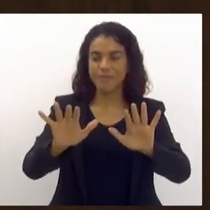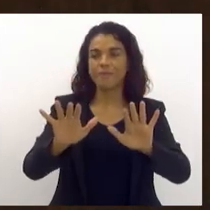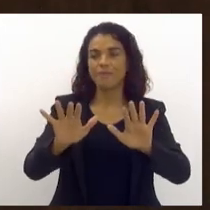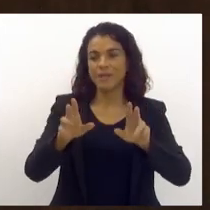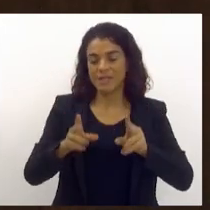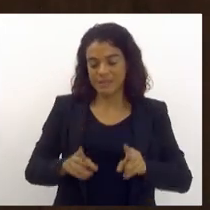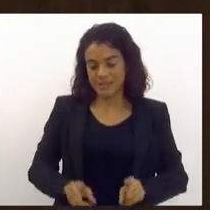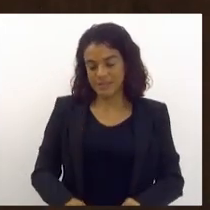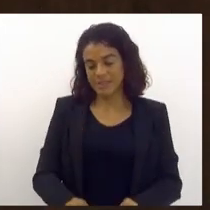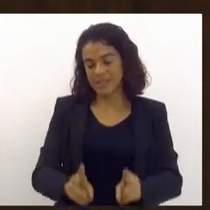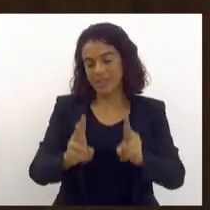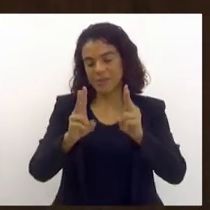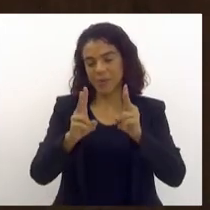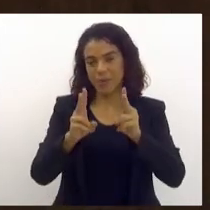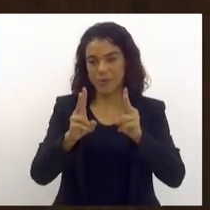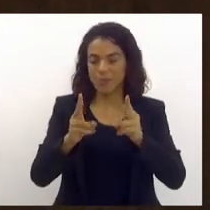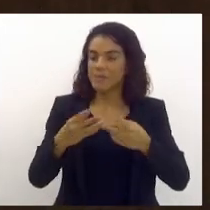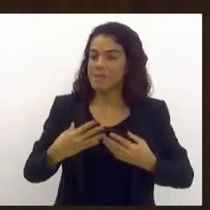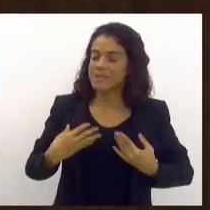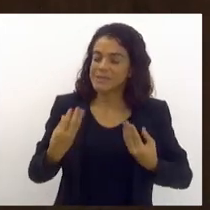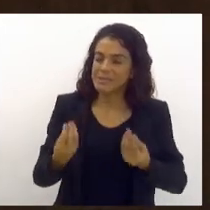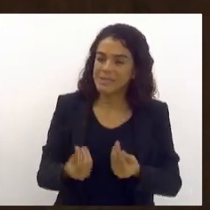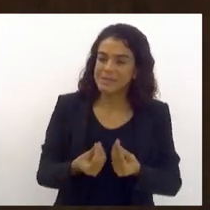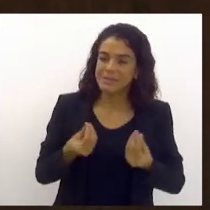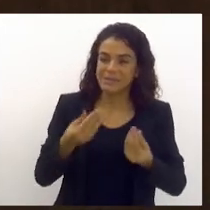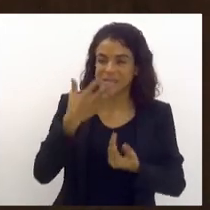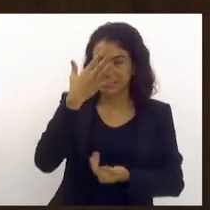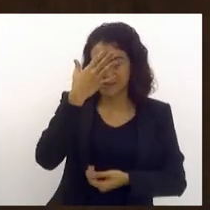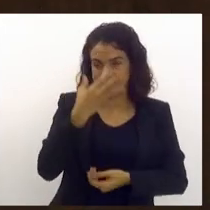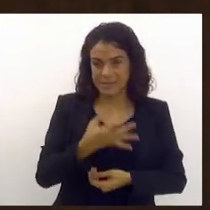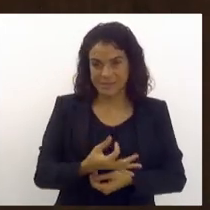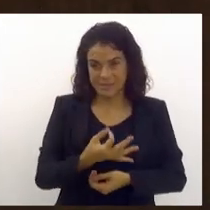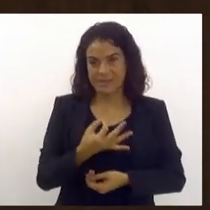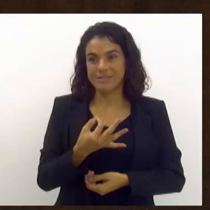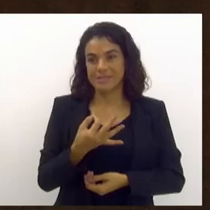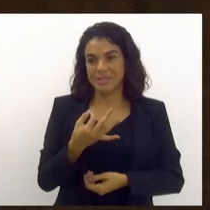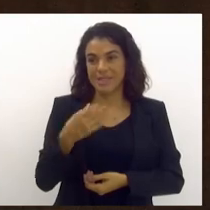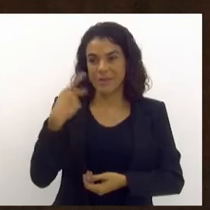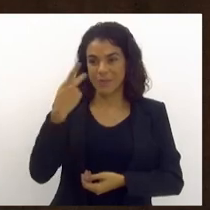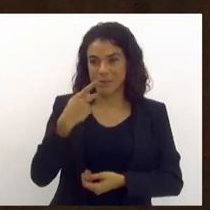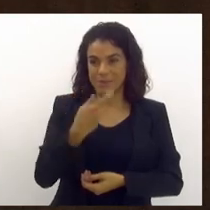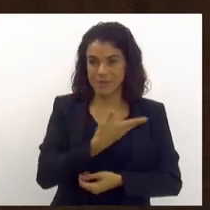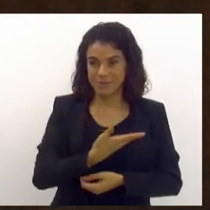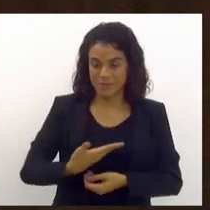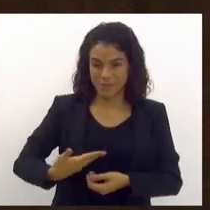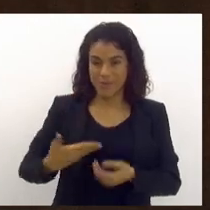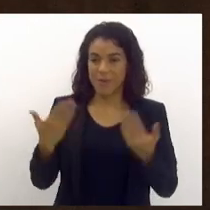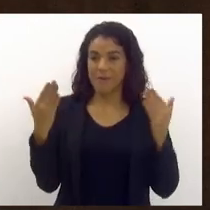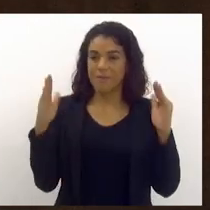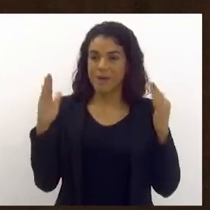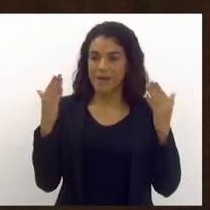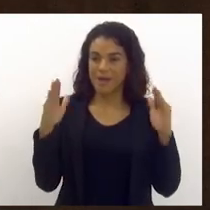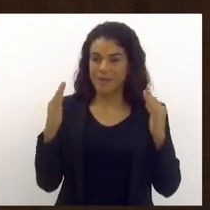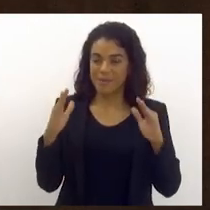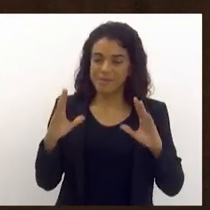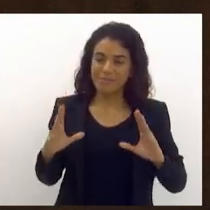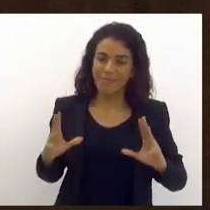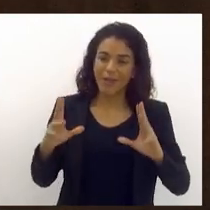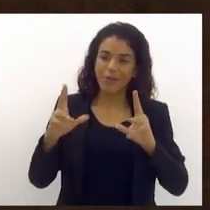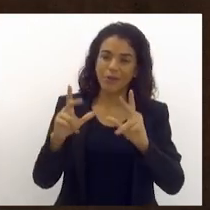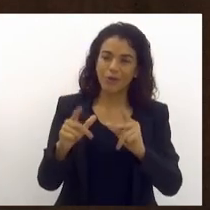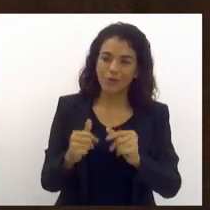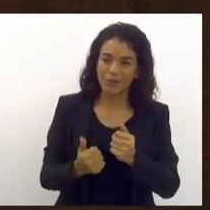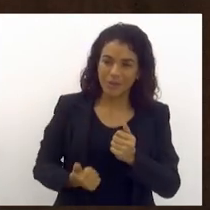nessa sensibilidade, compreendendo de fato a essência da política pública. Parabéns a todos que